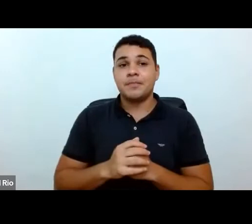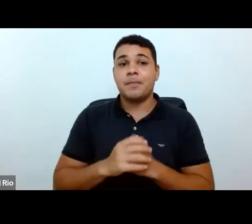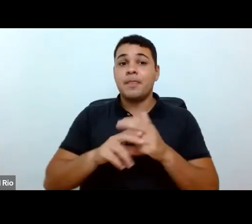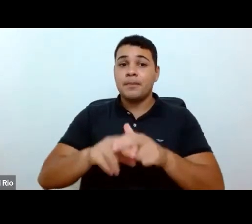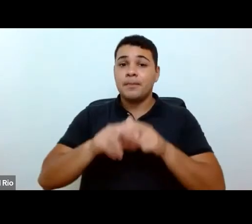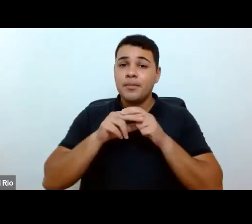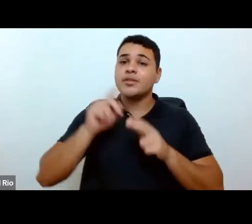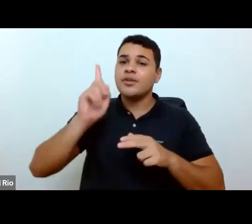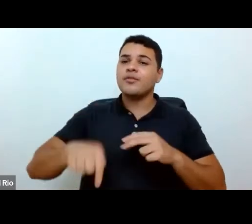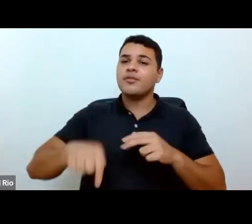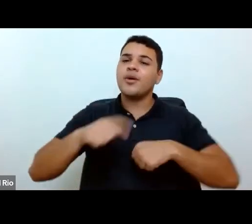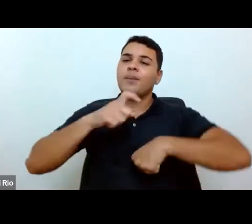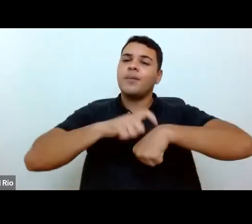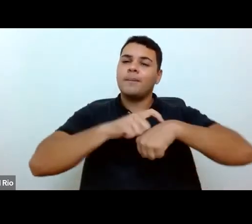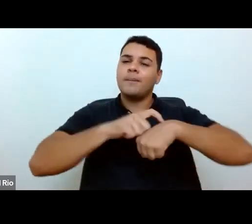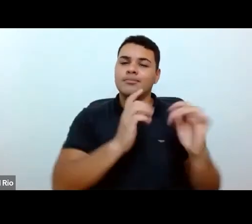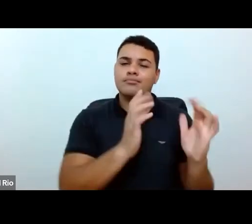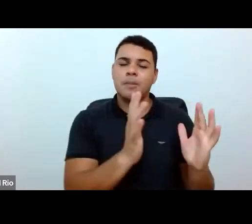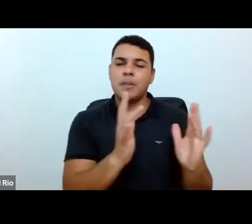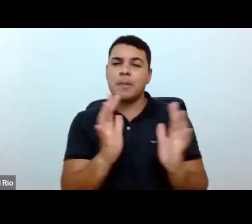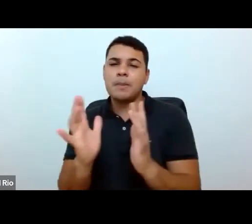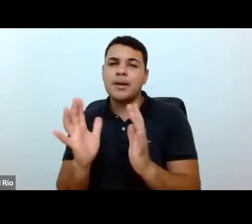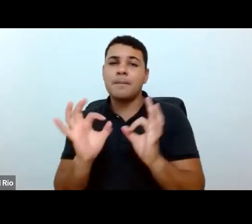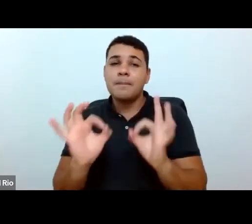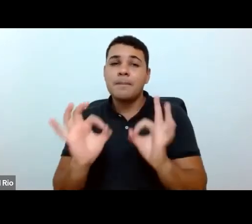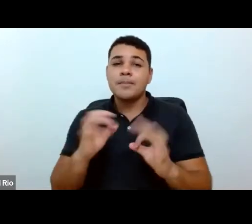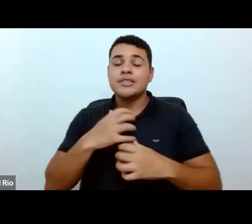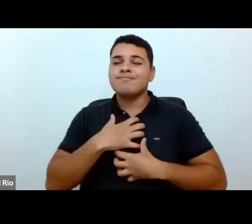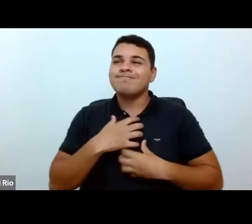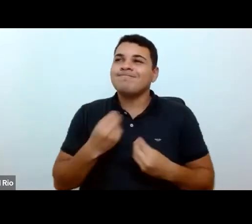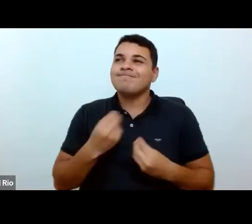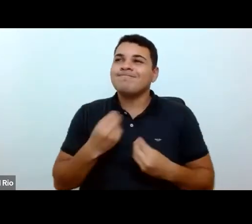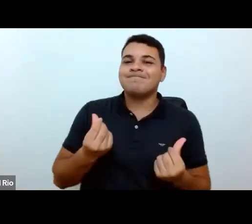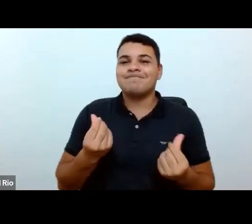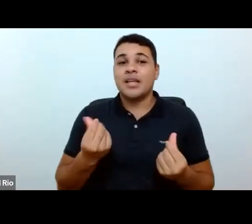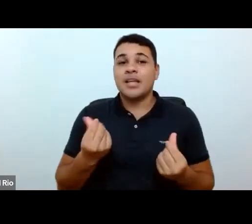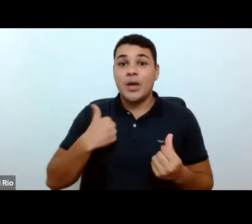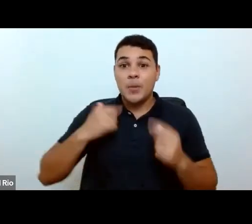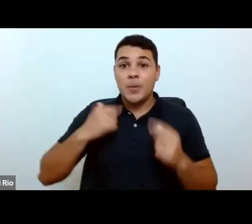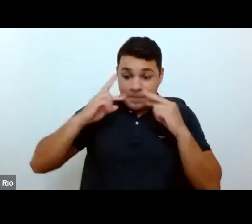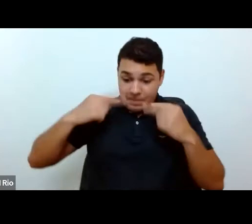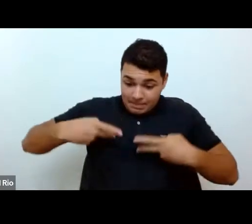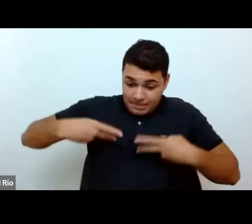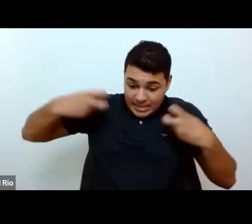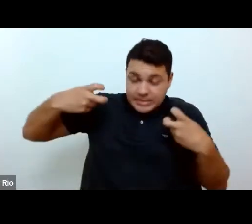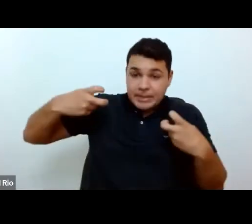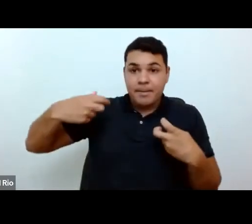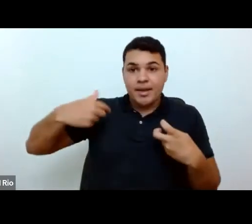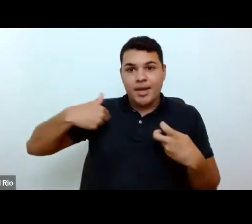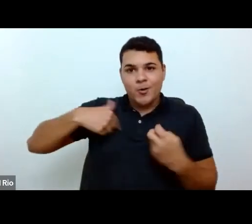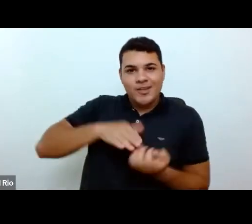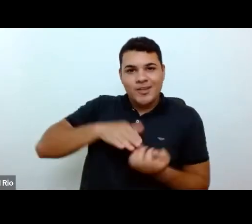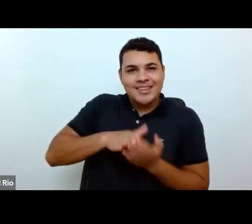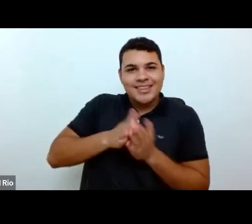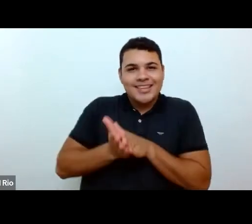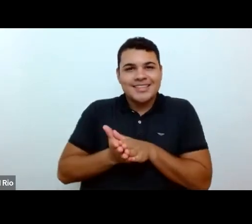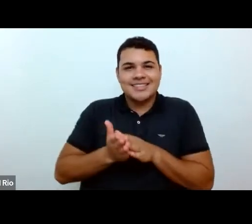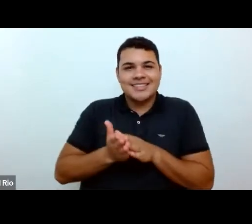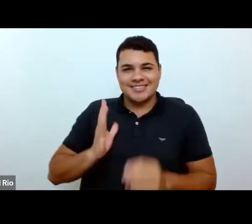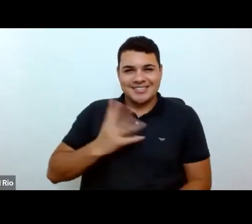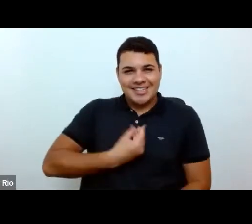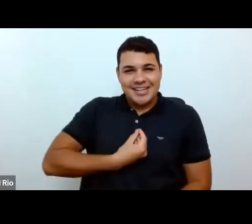delicado. Eu me percebi como uma pessoa trans quando eu tinha 11 anos de idade. Então, foi um processo muito profundo, né? Eu criança